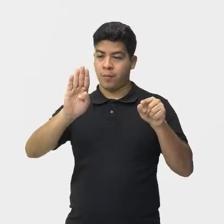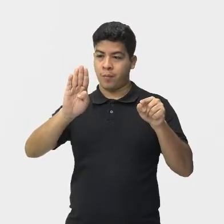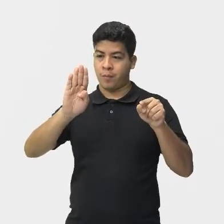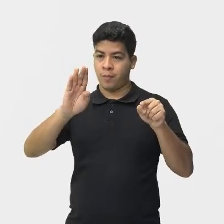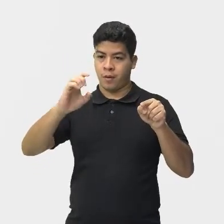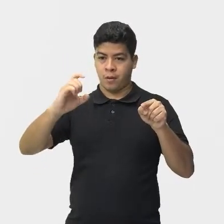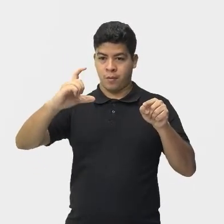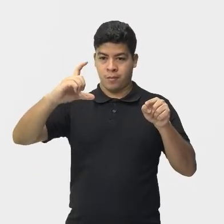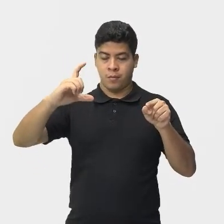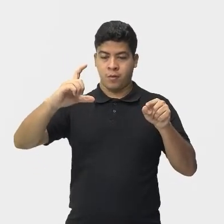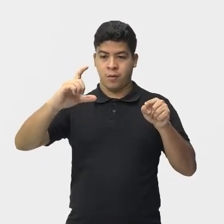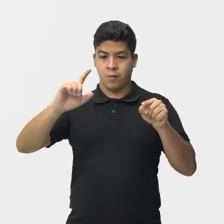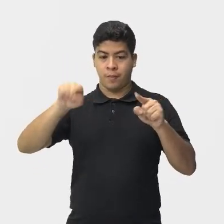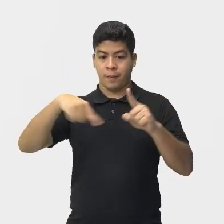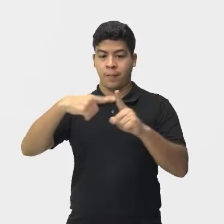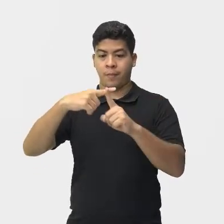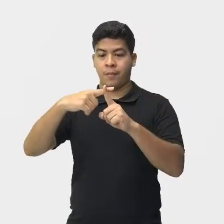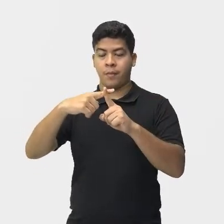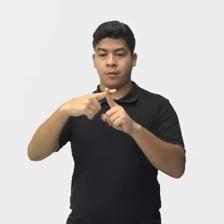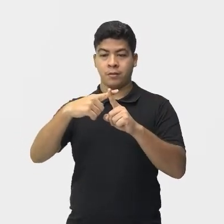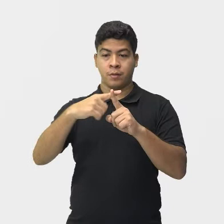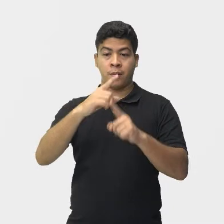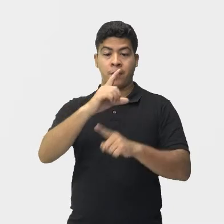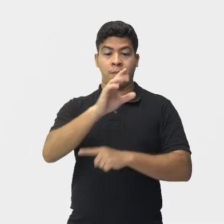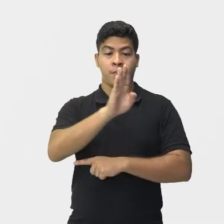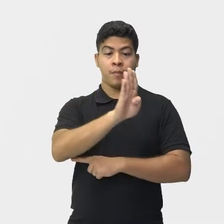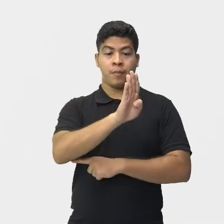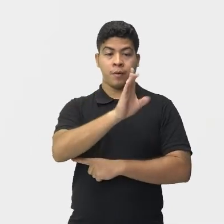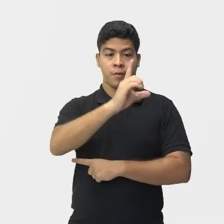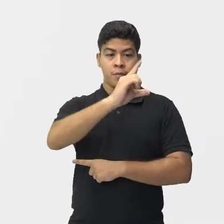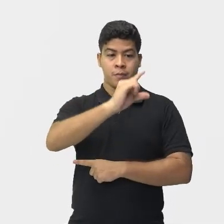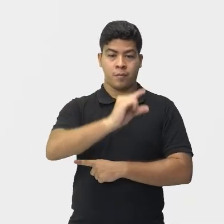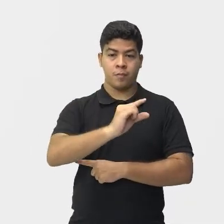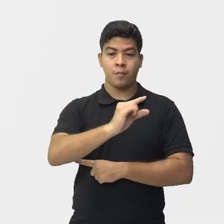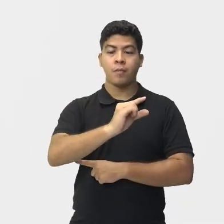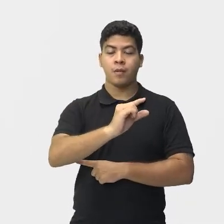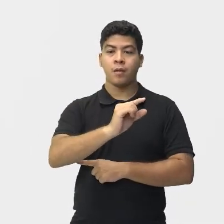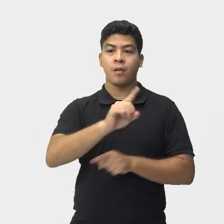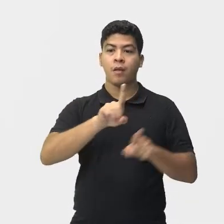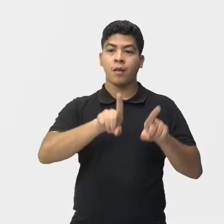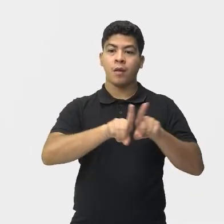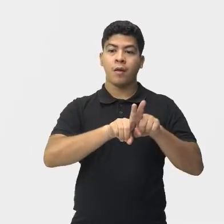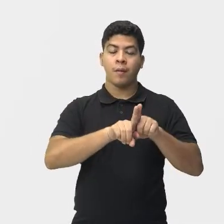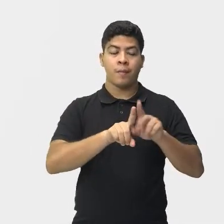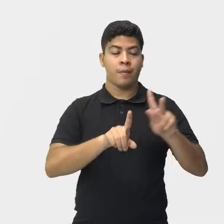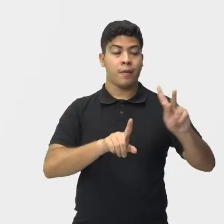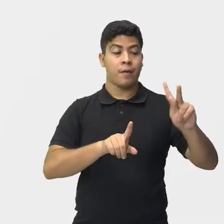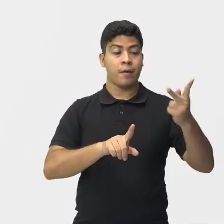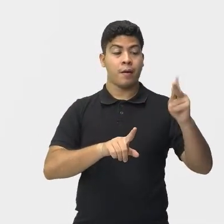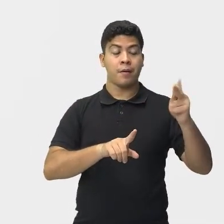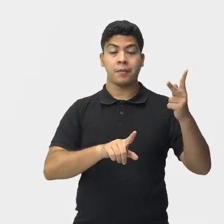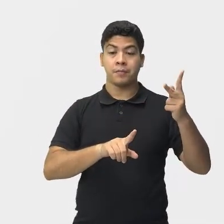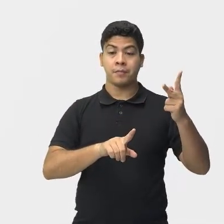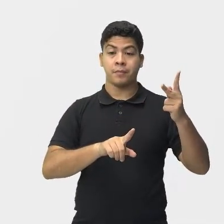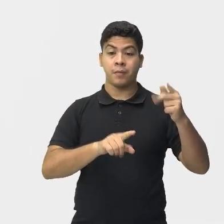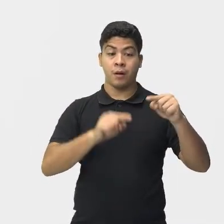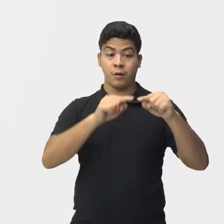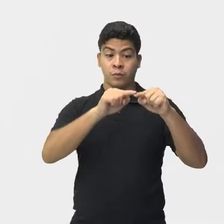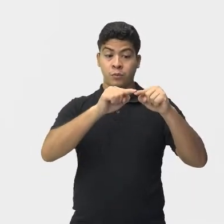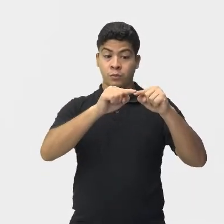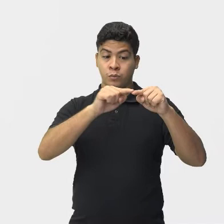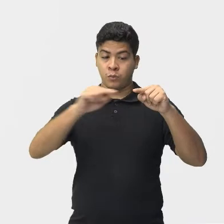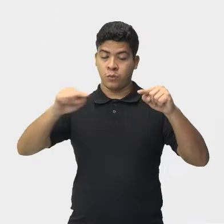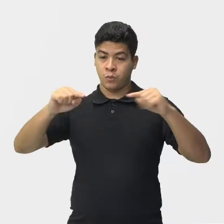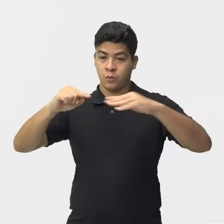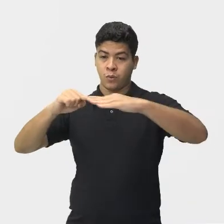é um trapézio. E aí base maior mais base menor vezes a altura dividido por 2 é como eu calculo a área